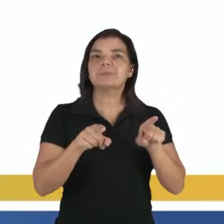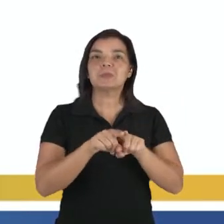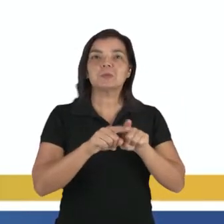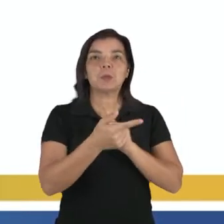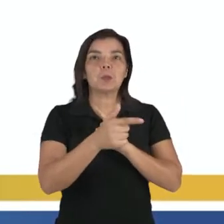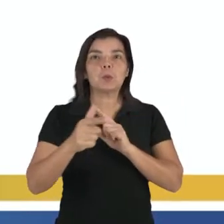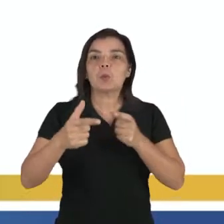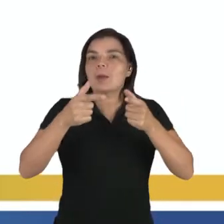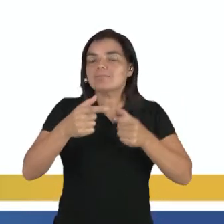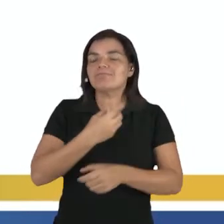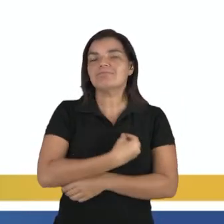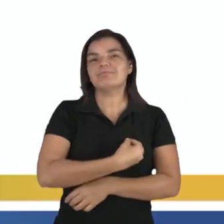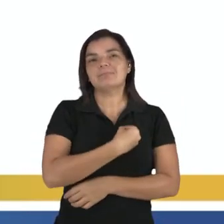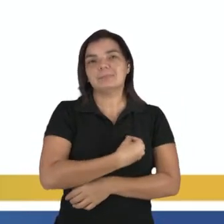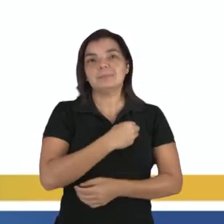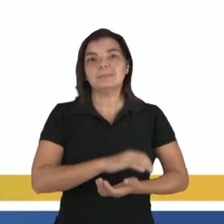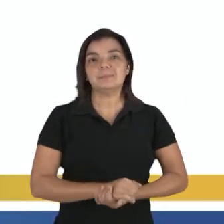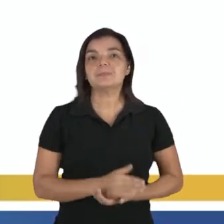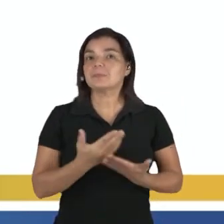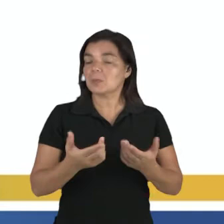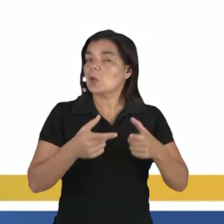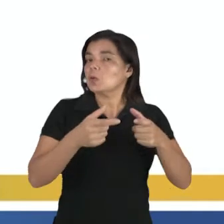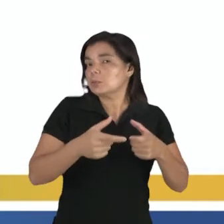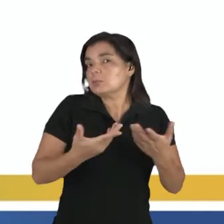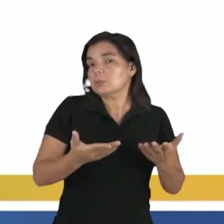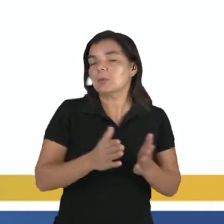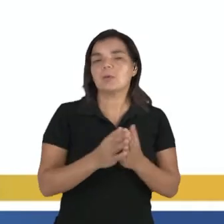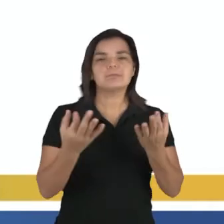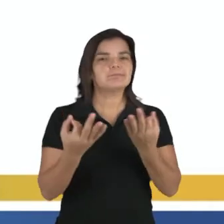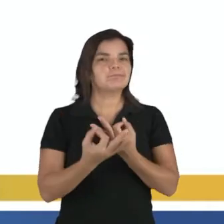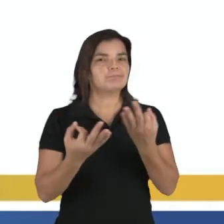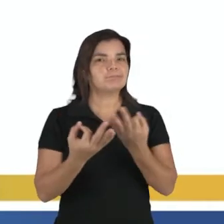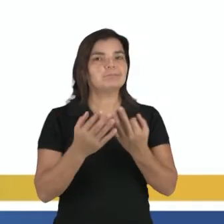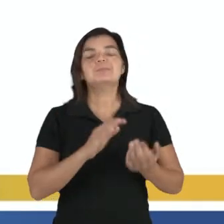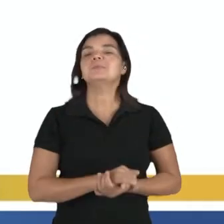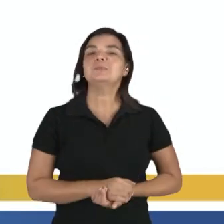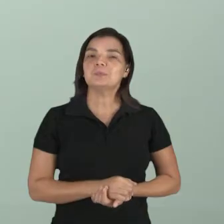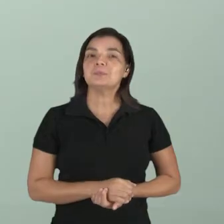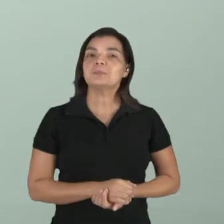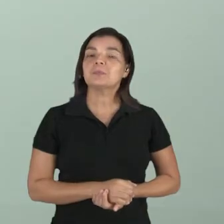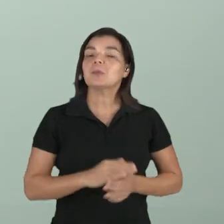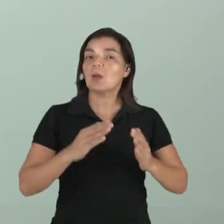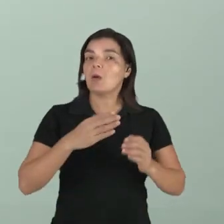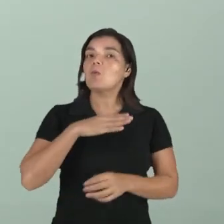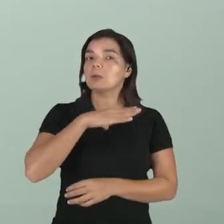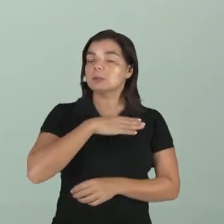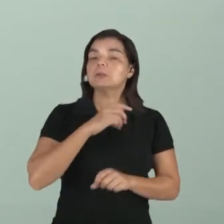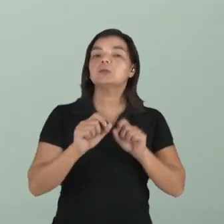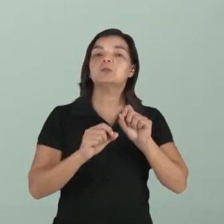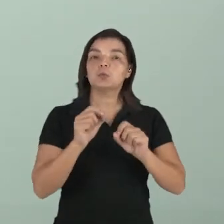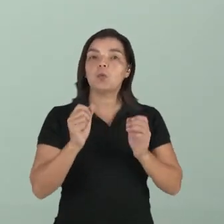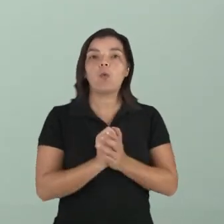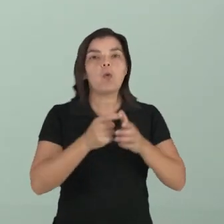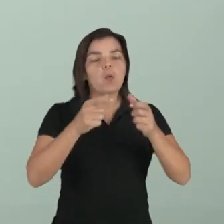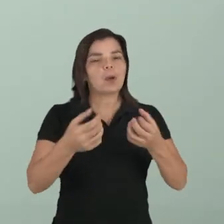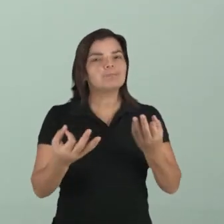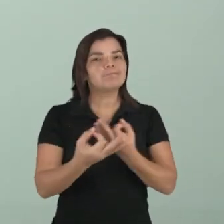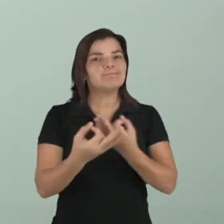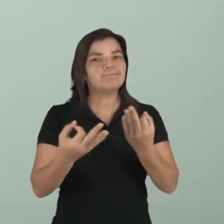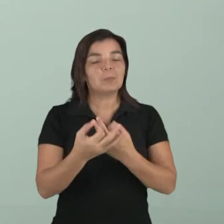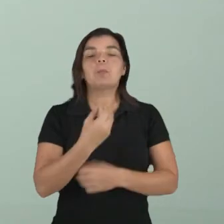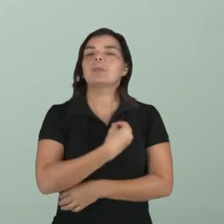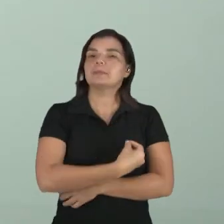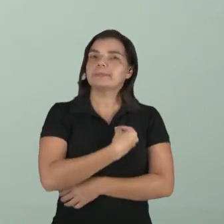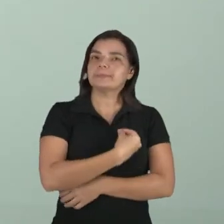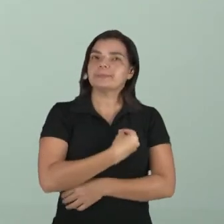para quem não tem nenhum lugar para viver. Então, para ele é um lugar perfeito. Para o eu lírico, a cidadezinha seria um lugar perfeito para